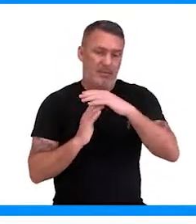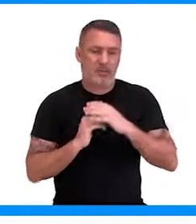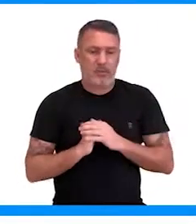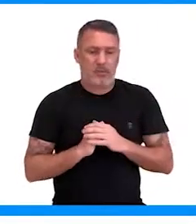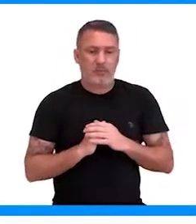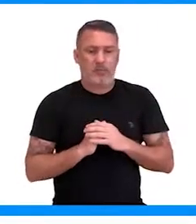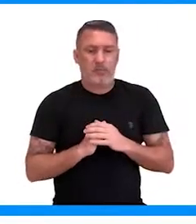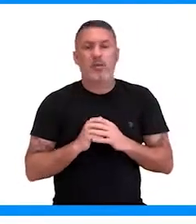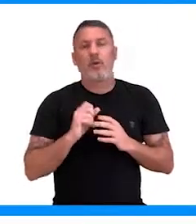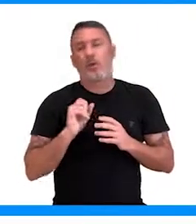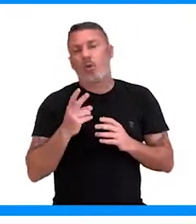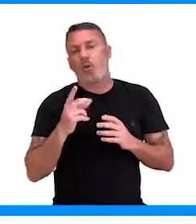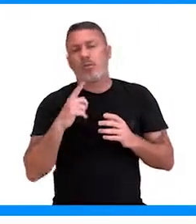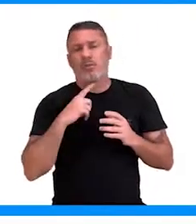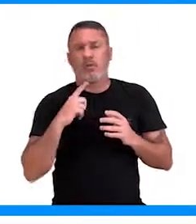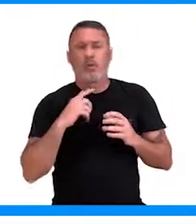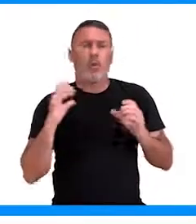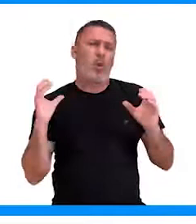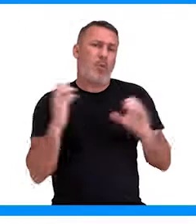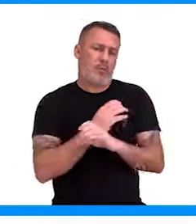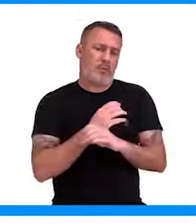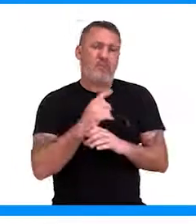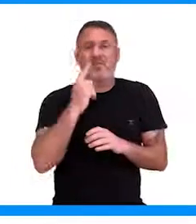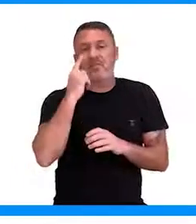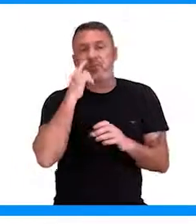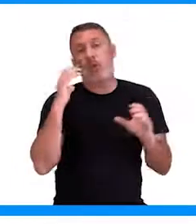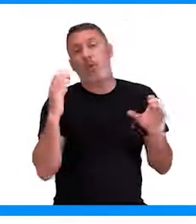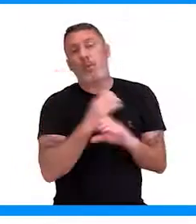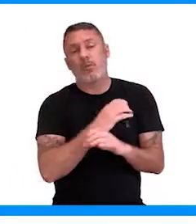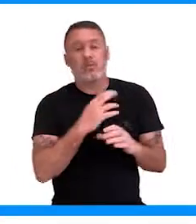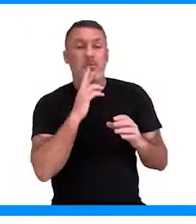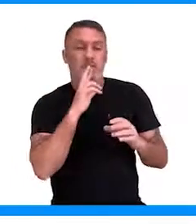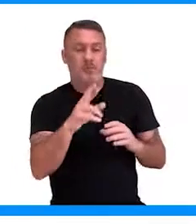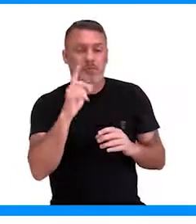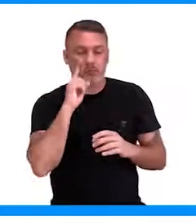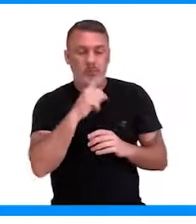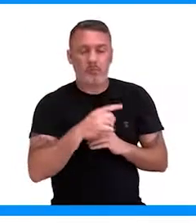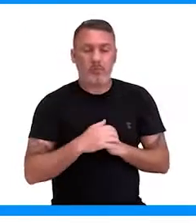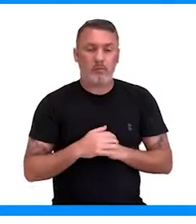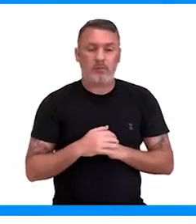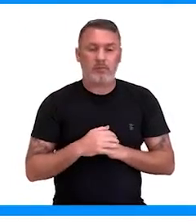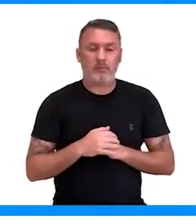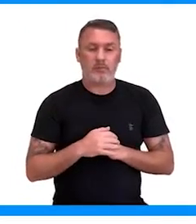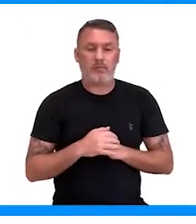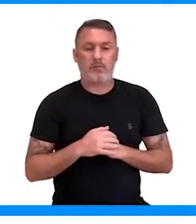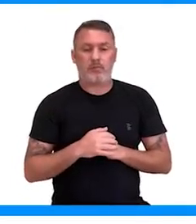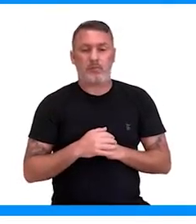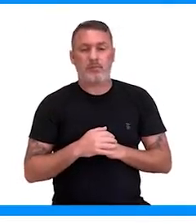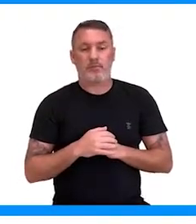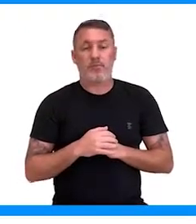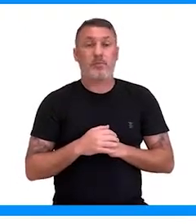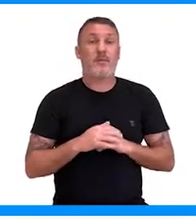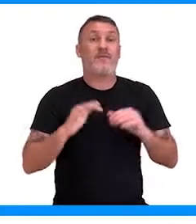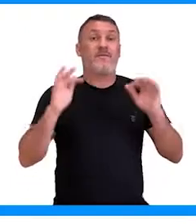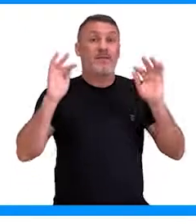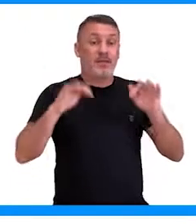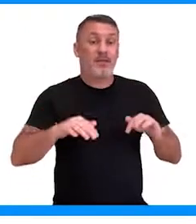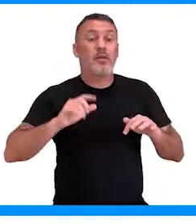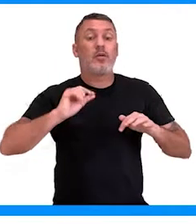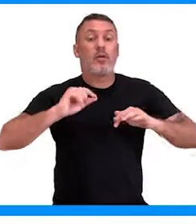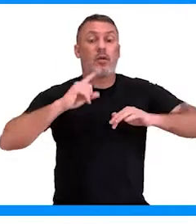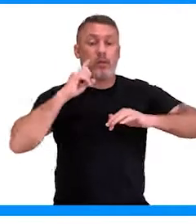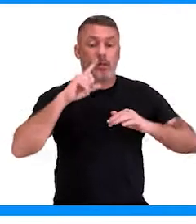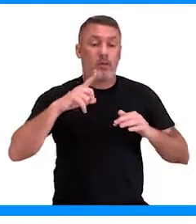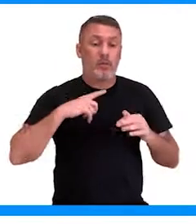ou então o movimento completo, dá para fazer das duas formas. Vou fazer com o movimento completo para vocês verem como é. Ó. No final de